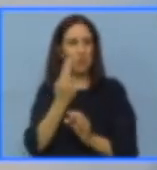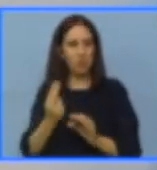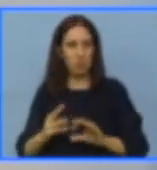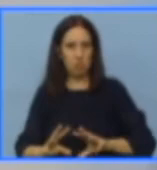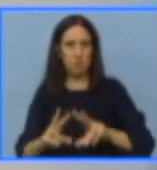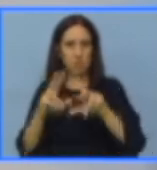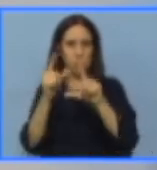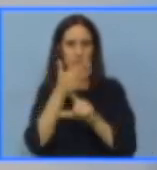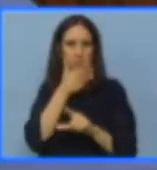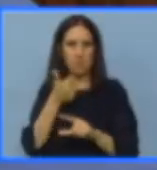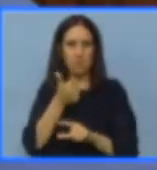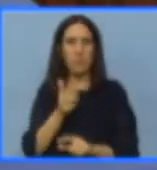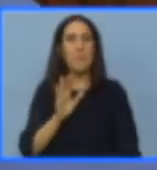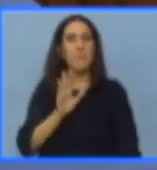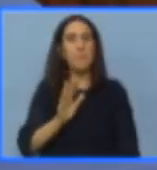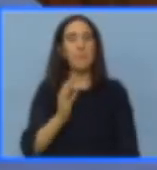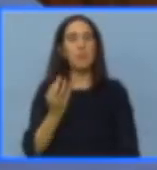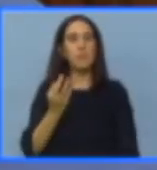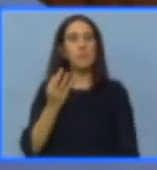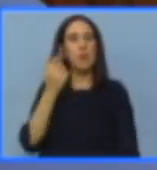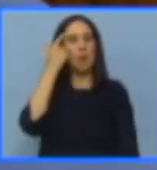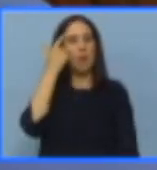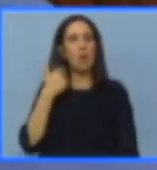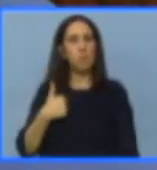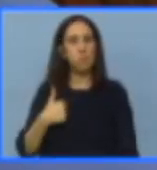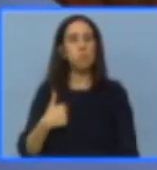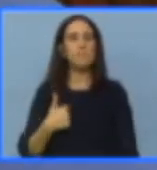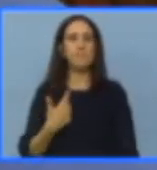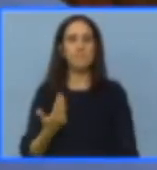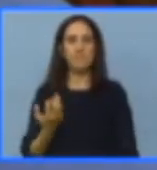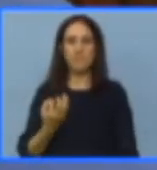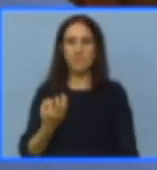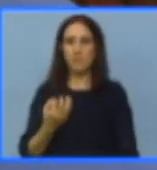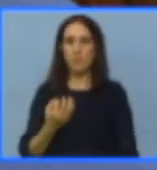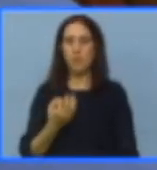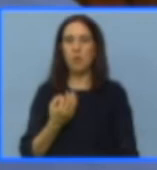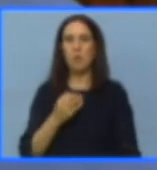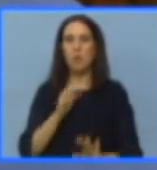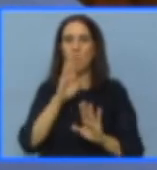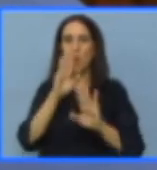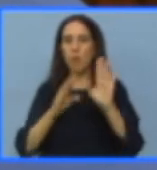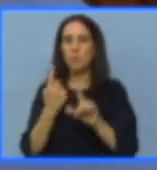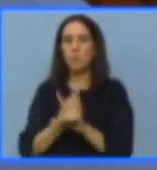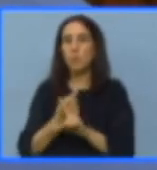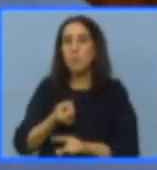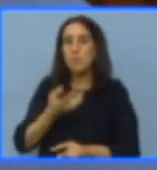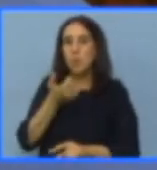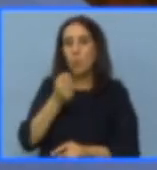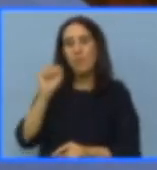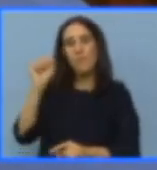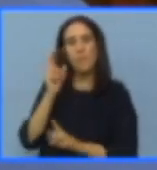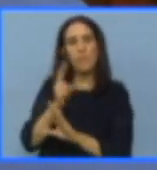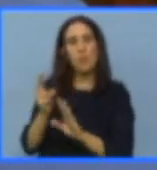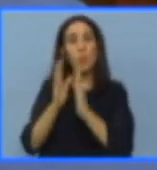Mas, se tivermos em linha de conta que, de facto, temos a possibilidade de ter cerca de 50 obras provenientes dos museus do Vaticano ou da